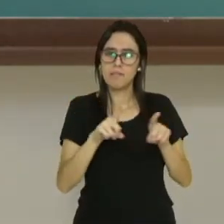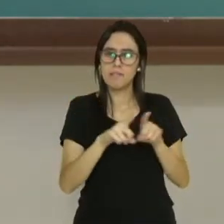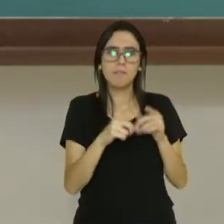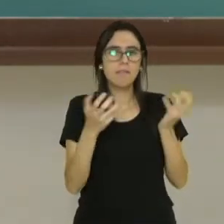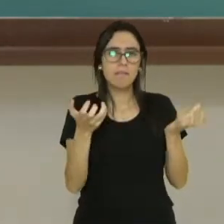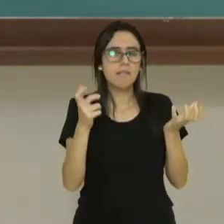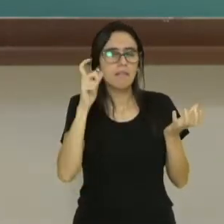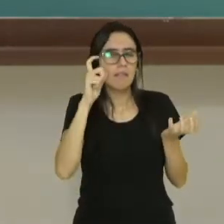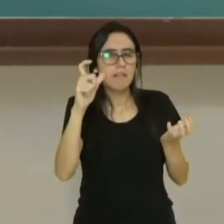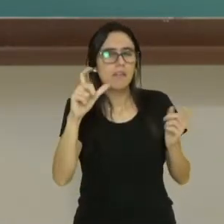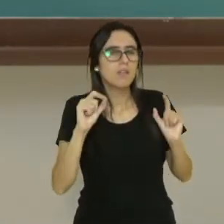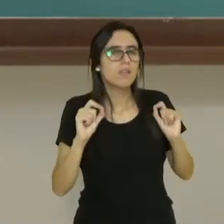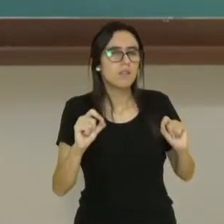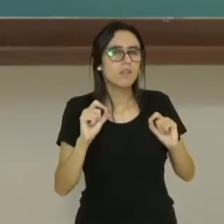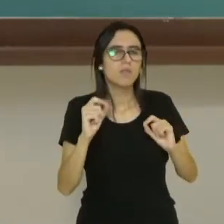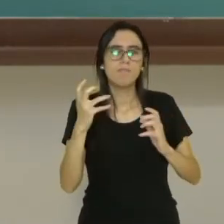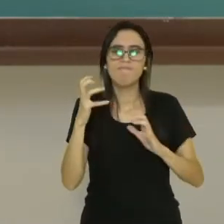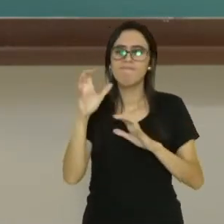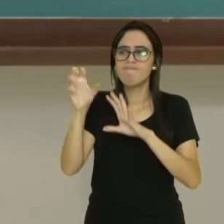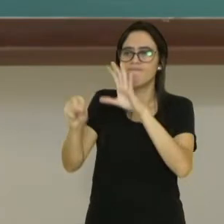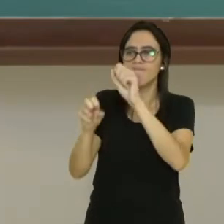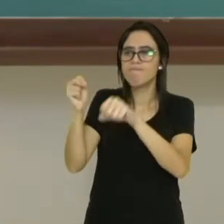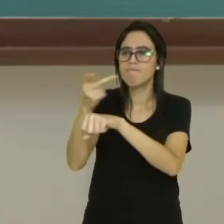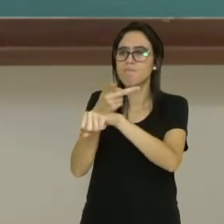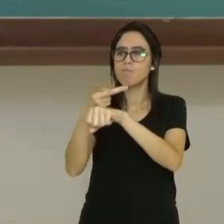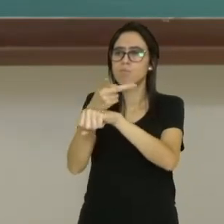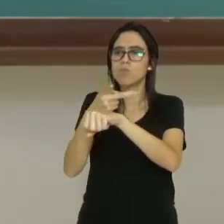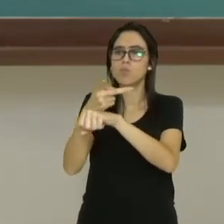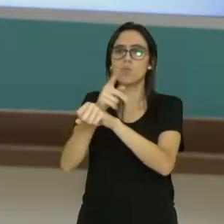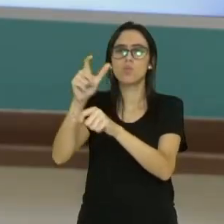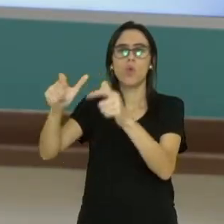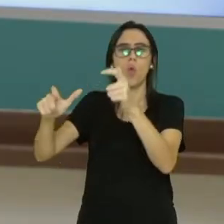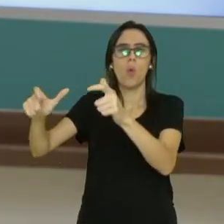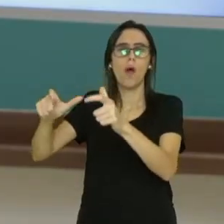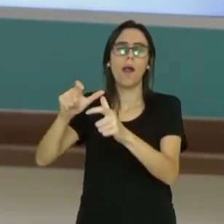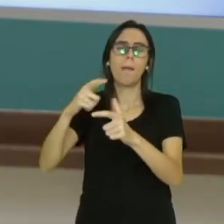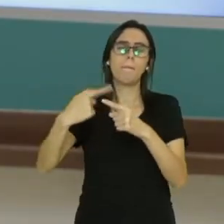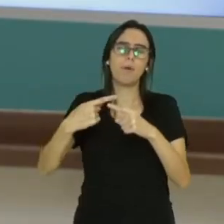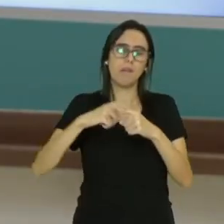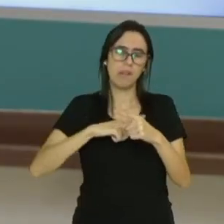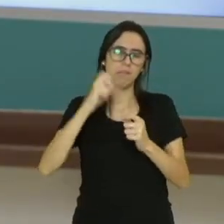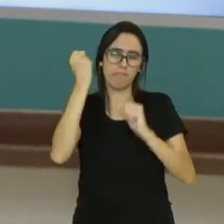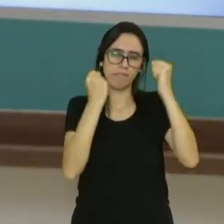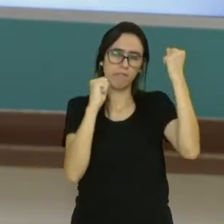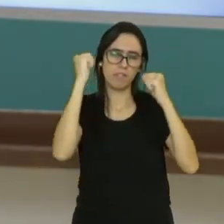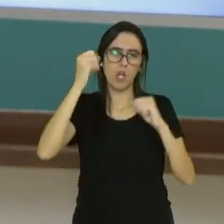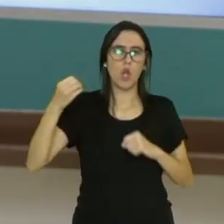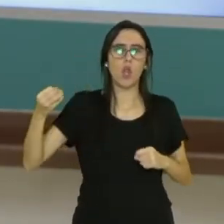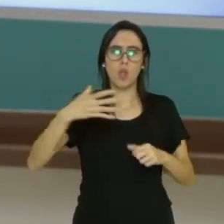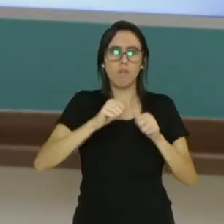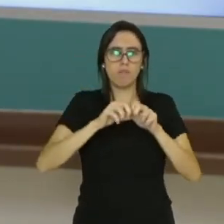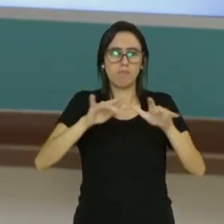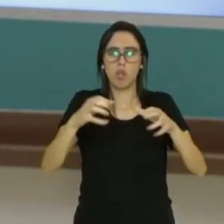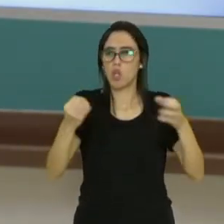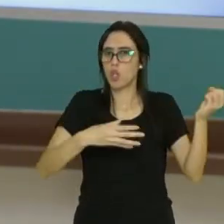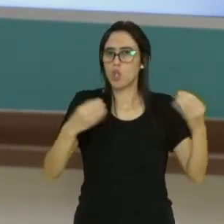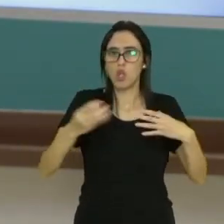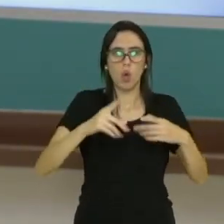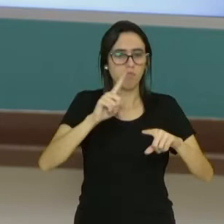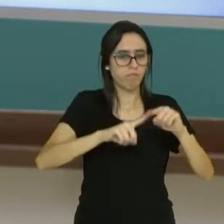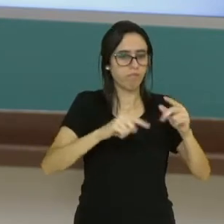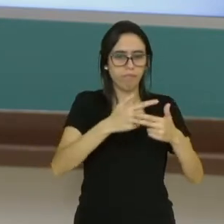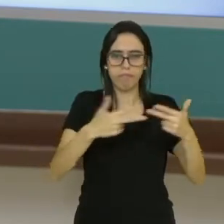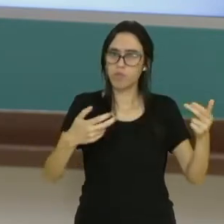interesses, era a busca por mercados consumidores. A gente está falando de industrialização. Você produz muitas coisas na indústria, mas